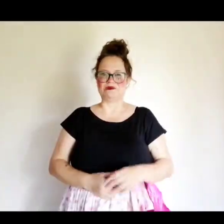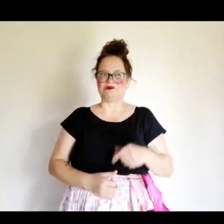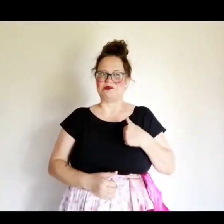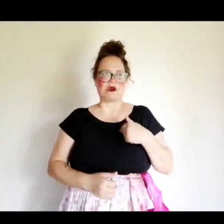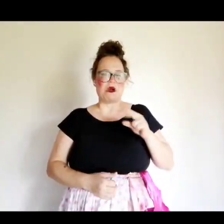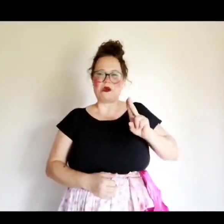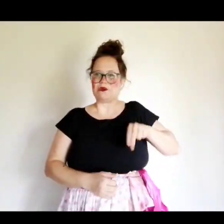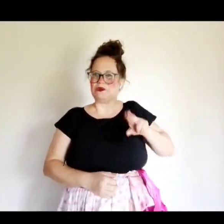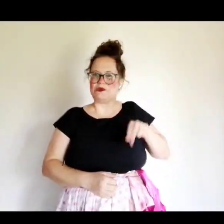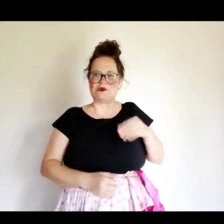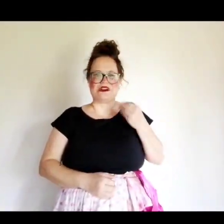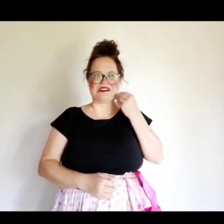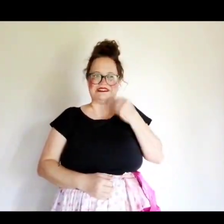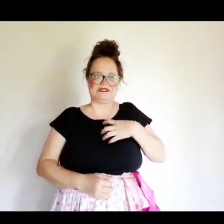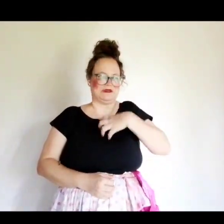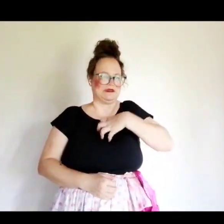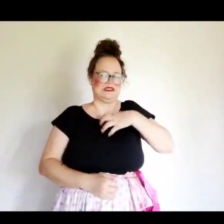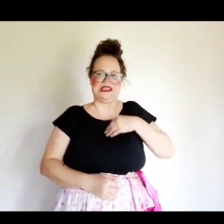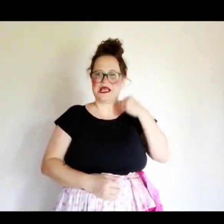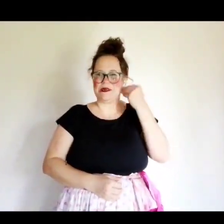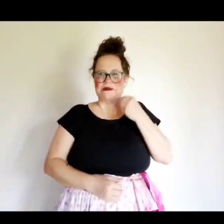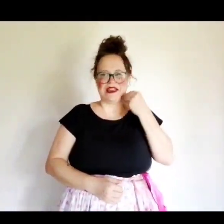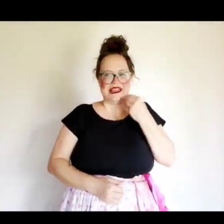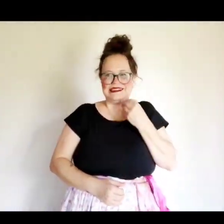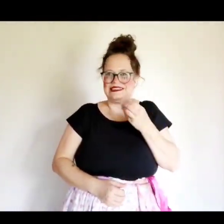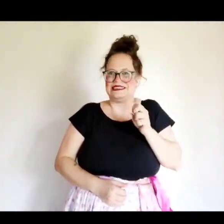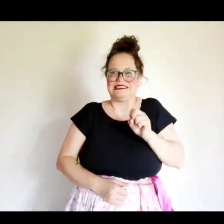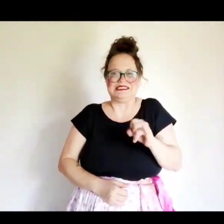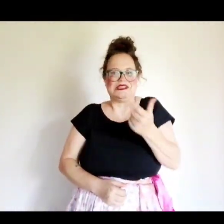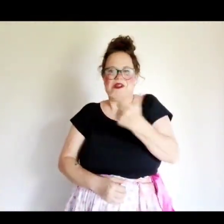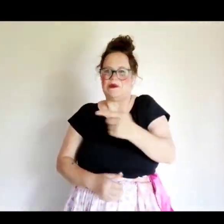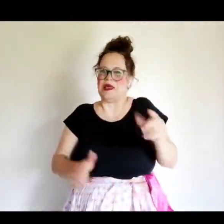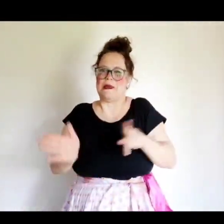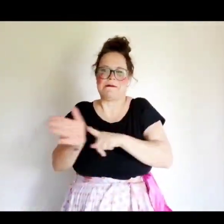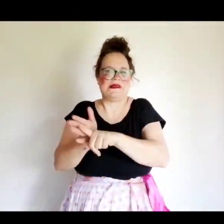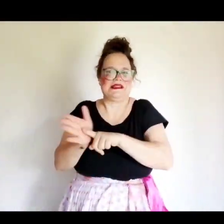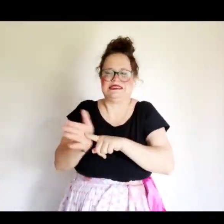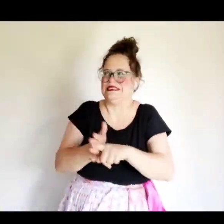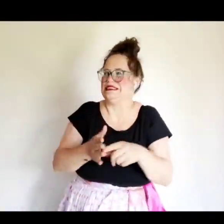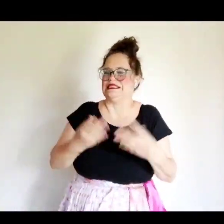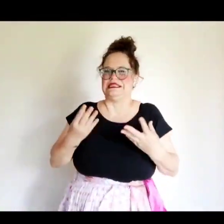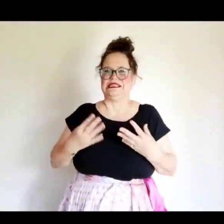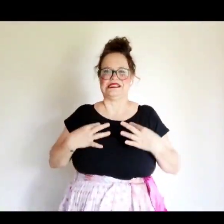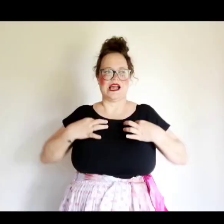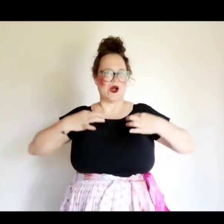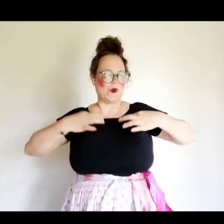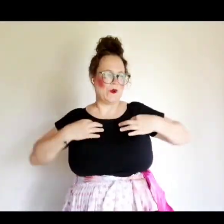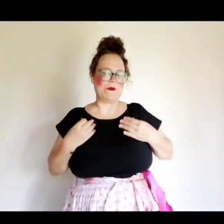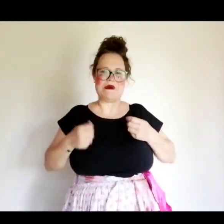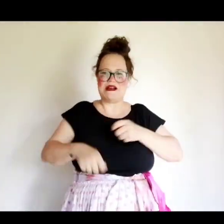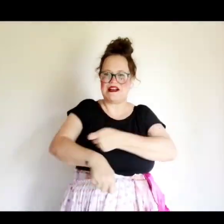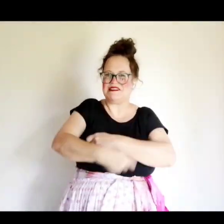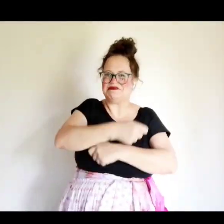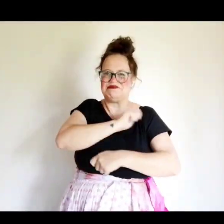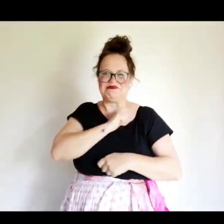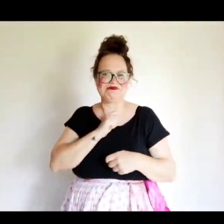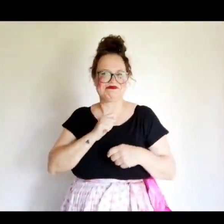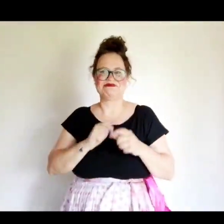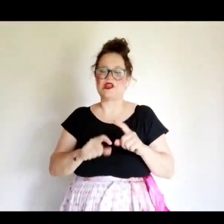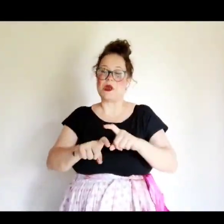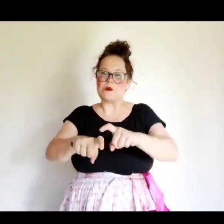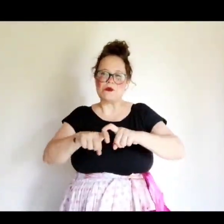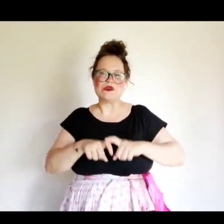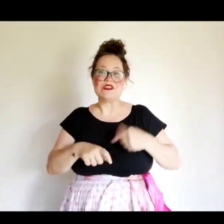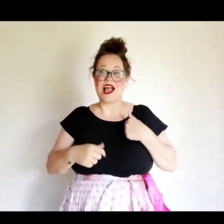eu não teria essa vivência se não fosse através da pesquisa e através da montação da arte drag. Eu